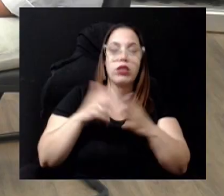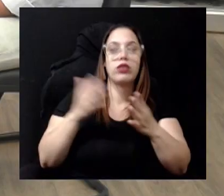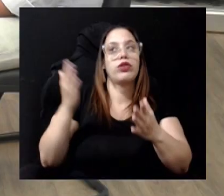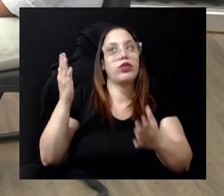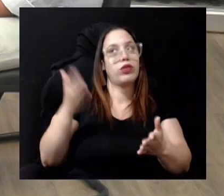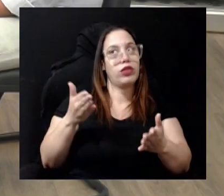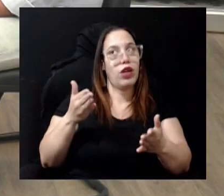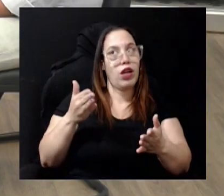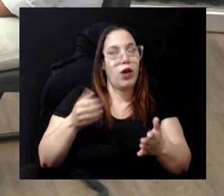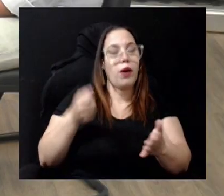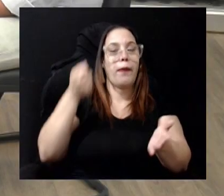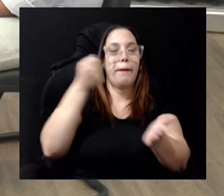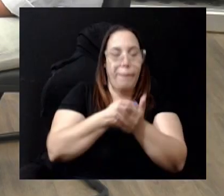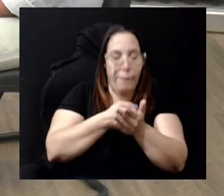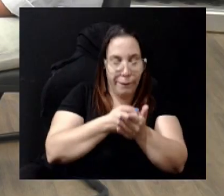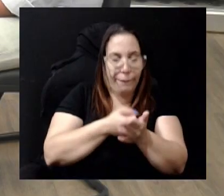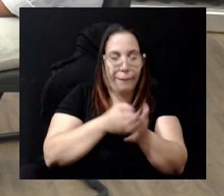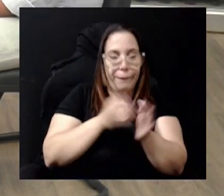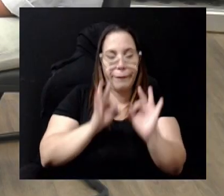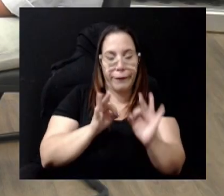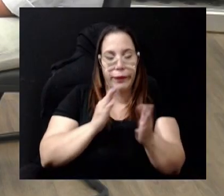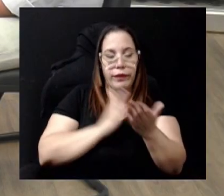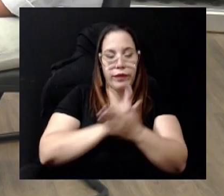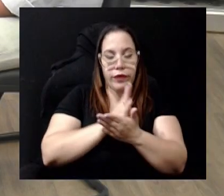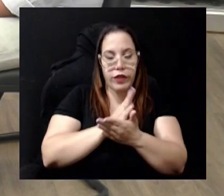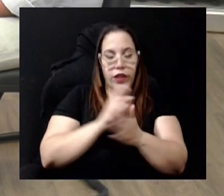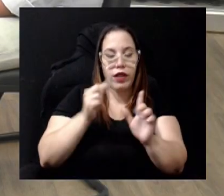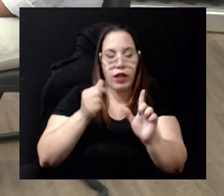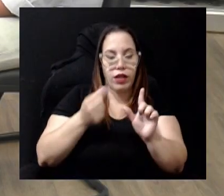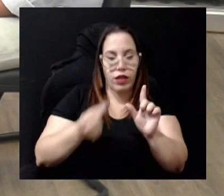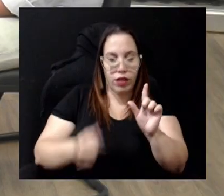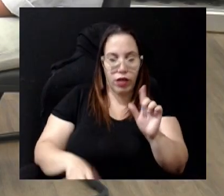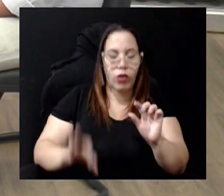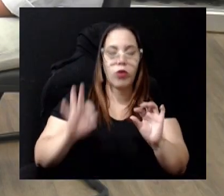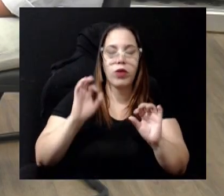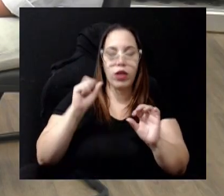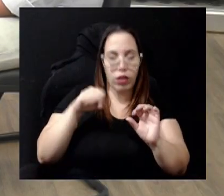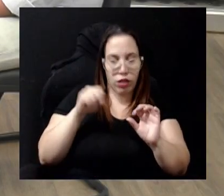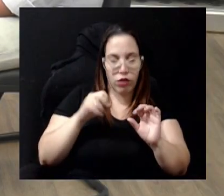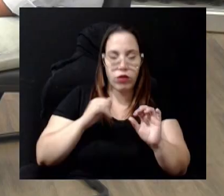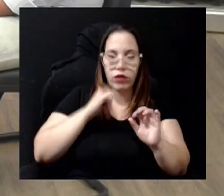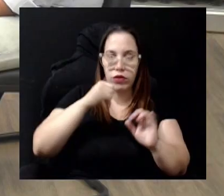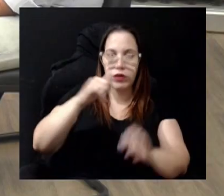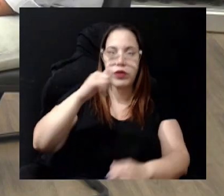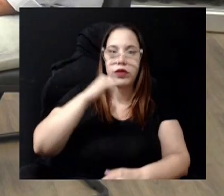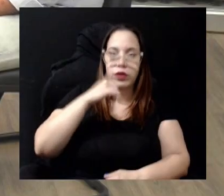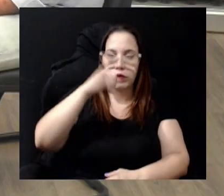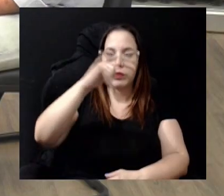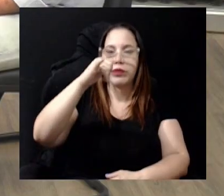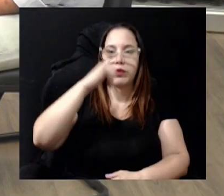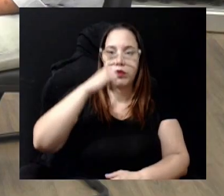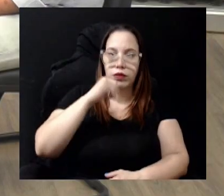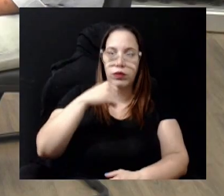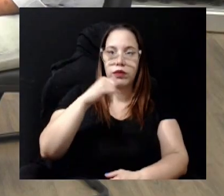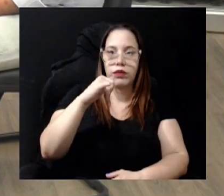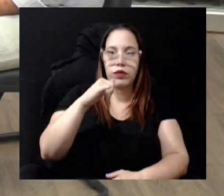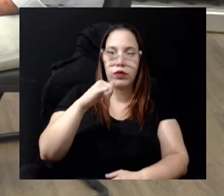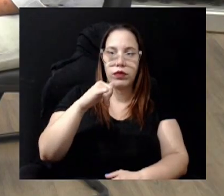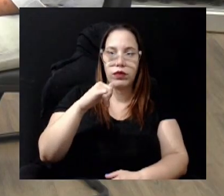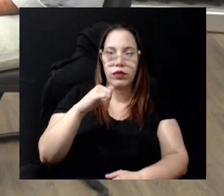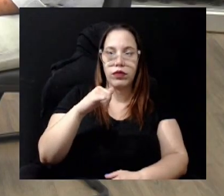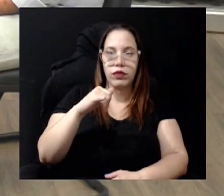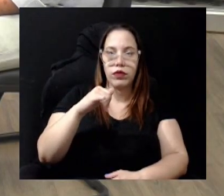provado, que economiza sim energia e que nós estamos numa situação aí por conta desses incêndios, de tudo que